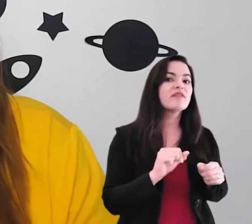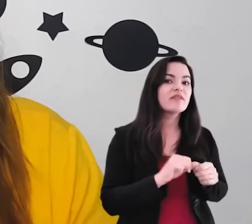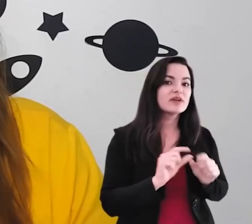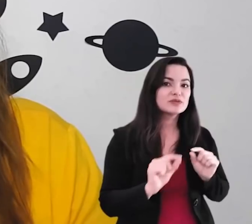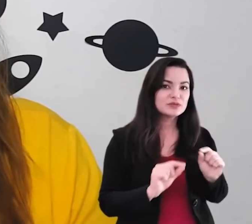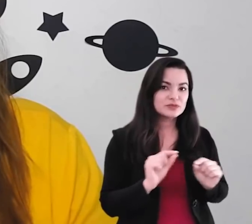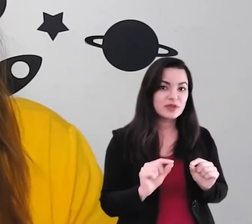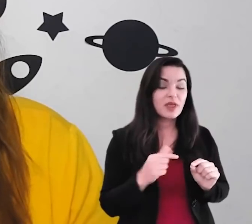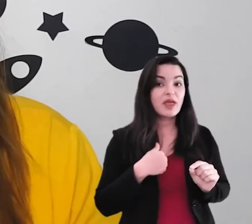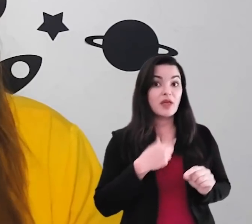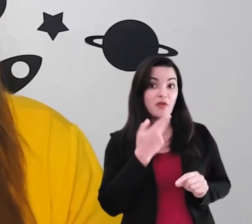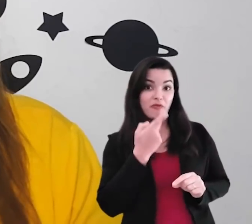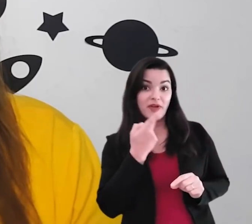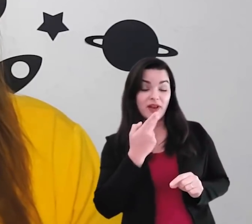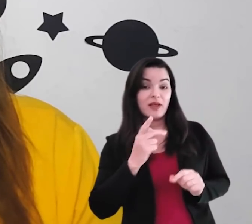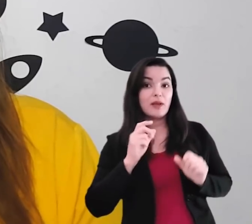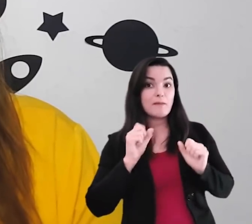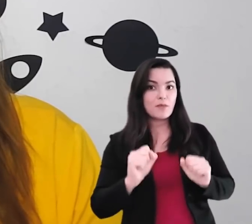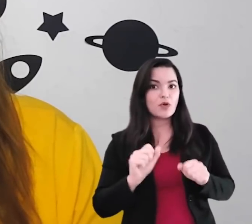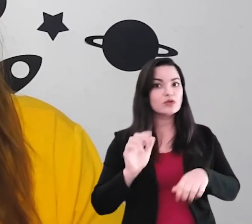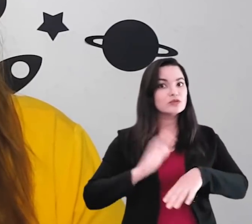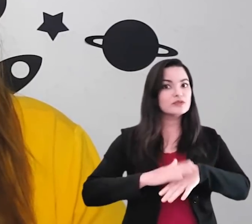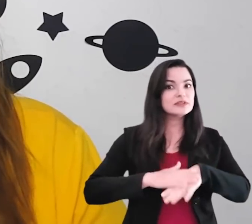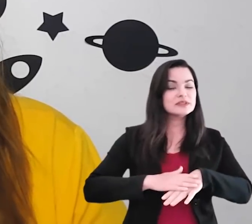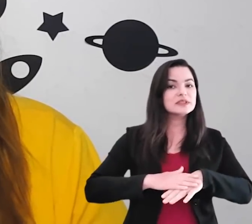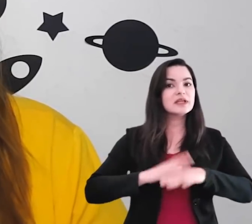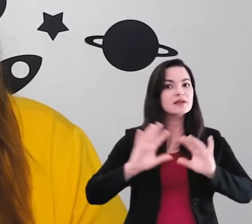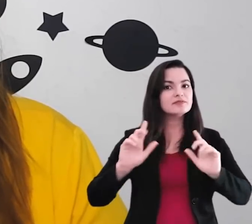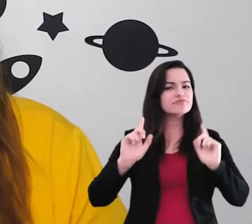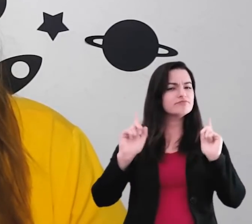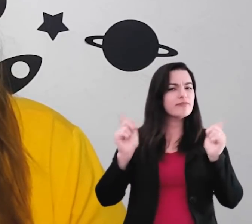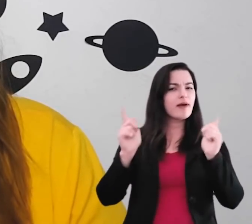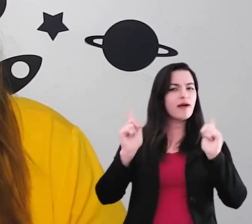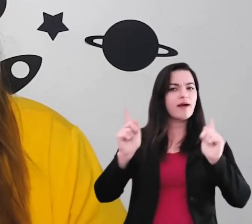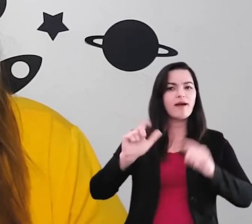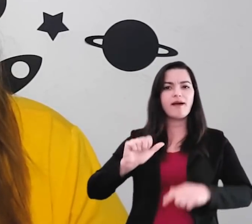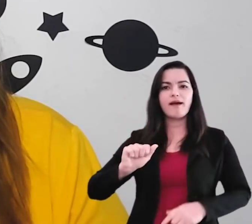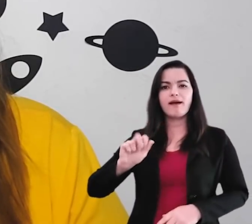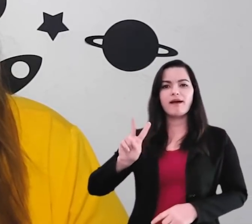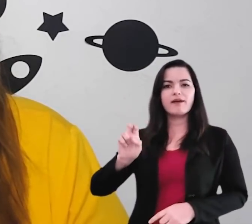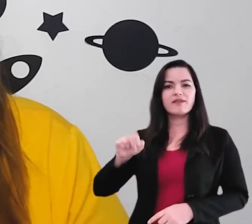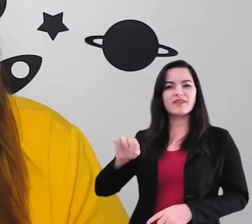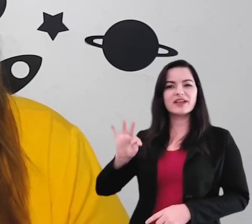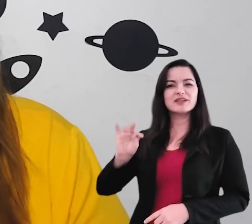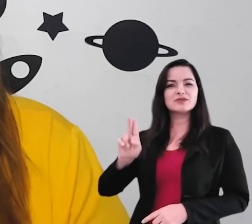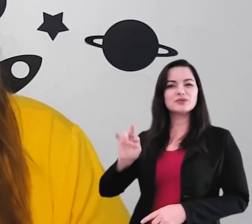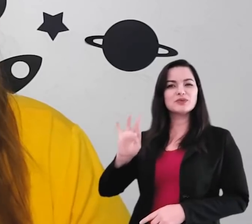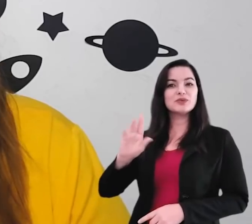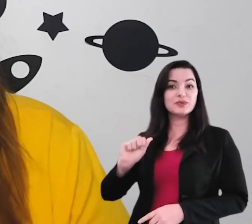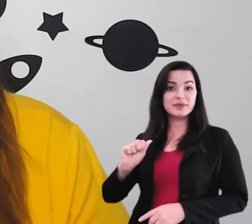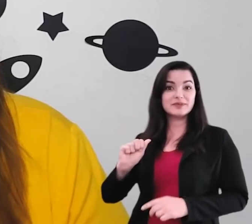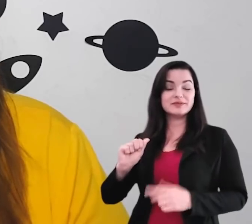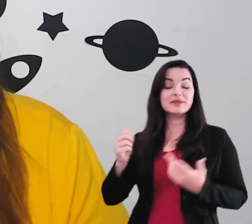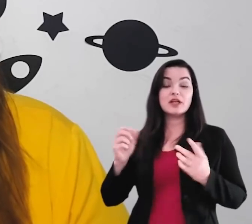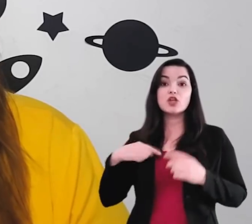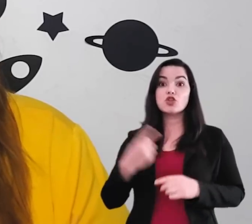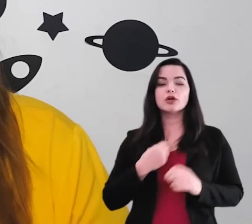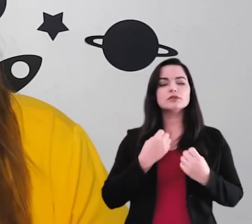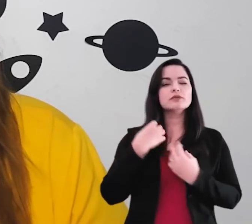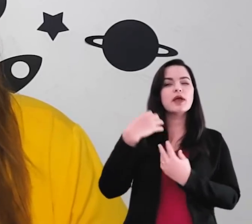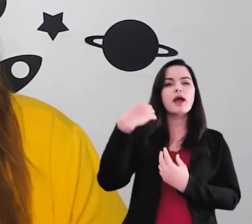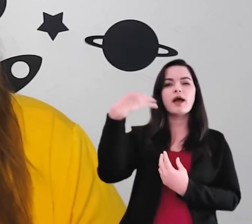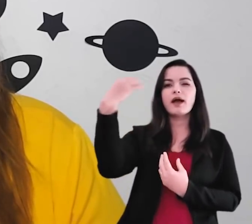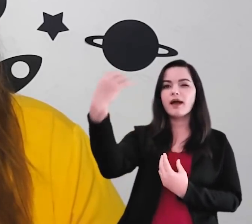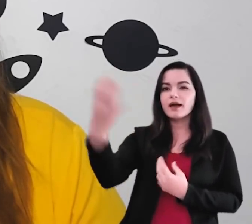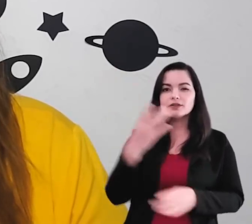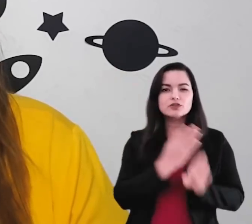uma aventura e estamos a cada dia viajando aí, descobrindo coisas novas. E os personagens